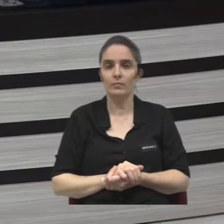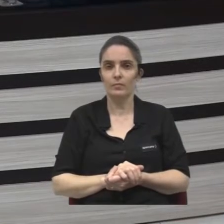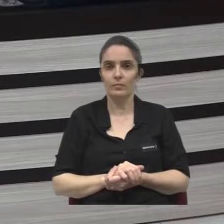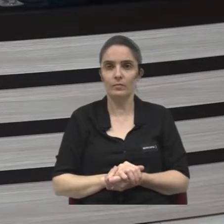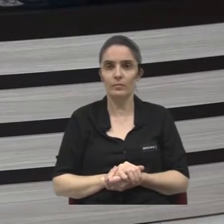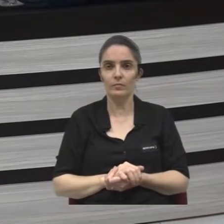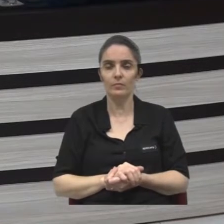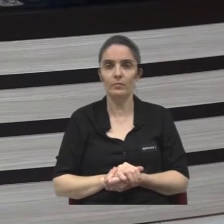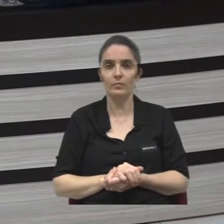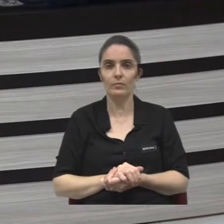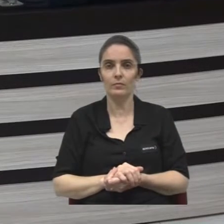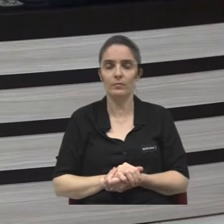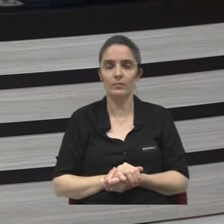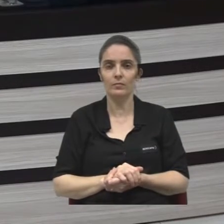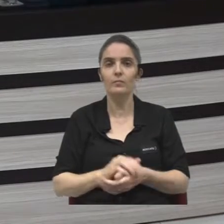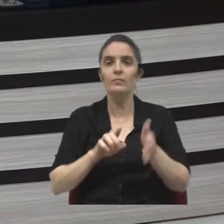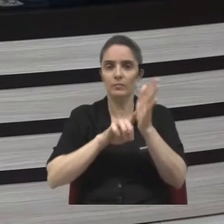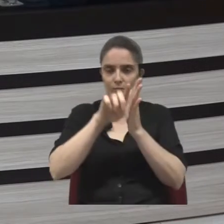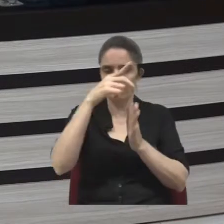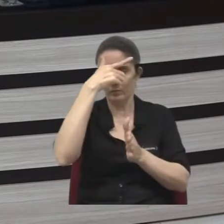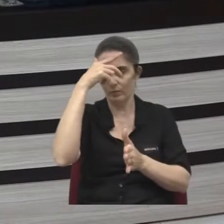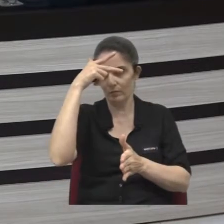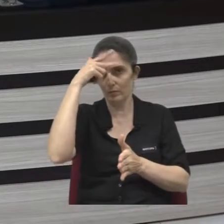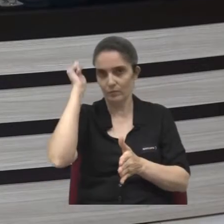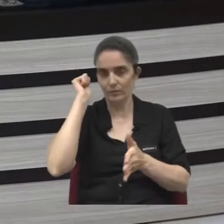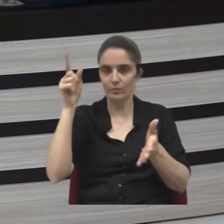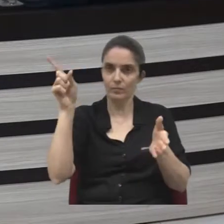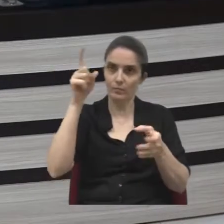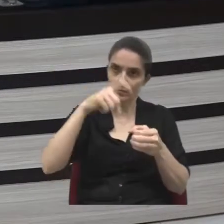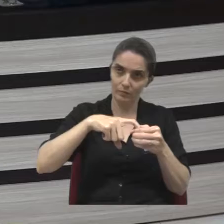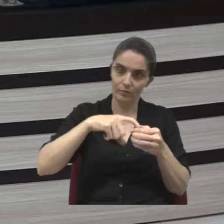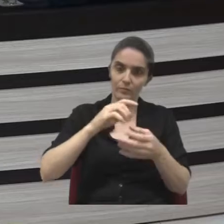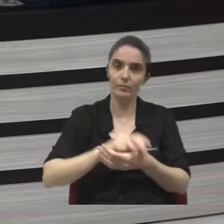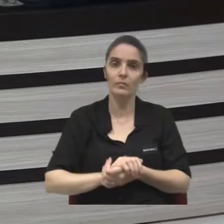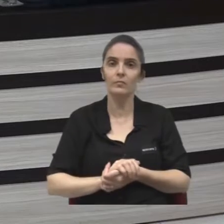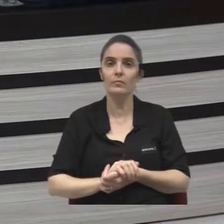Continuando a leitura dos requerimentos. Requerimento